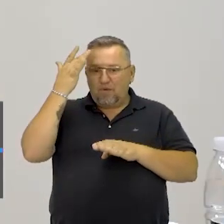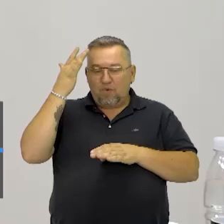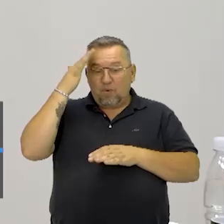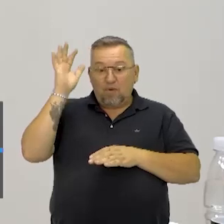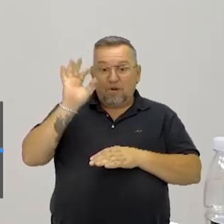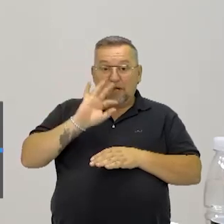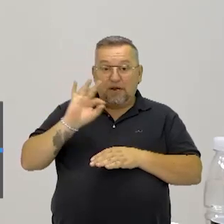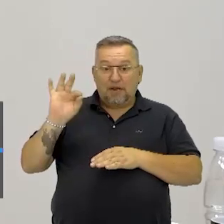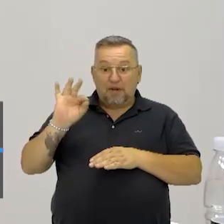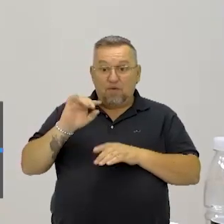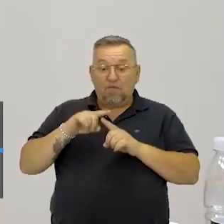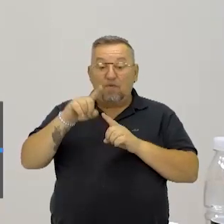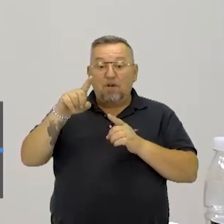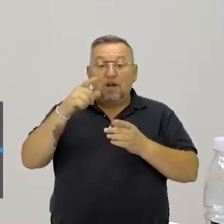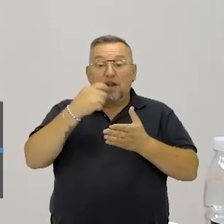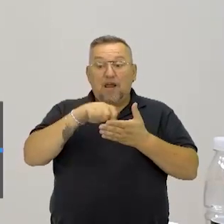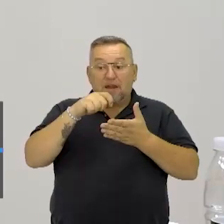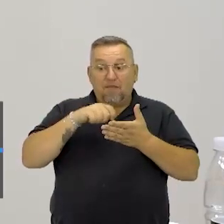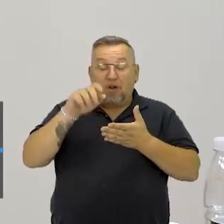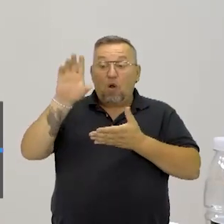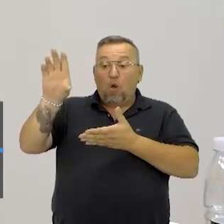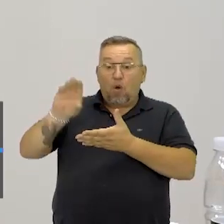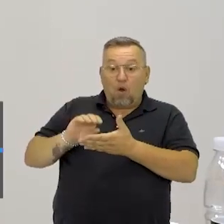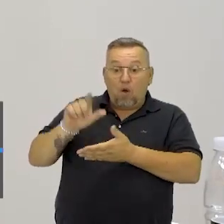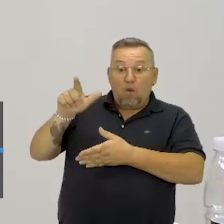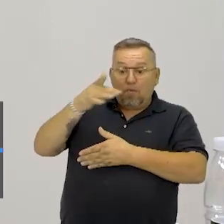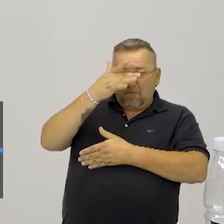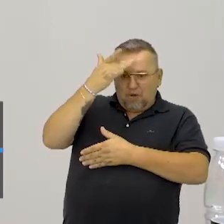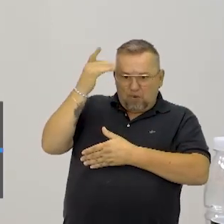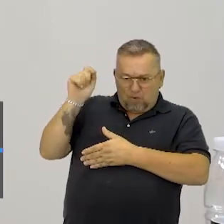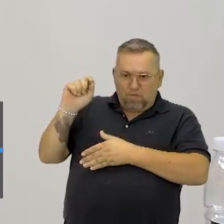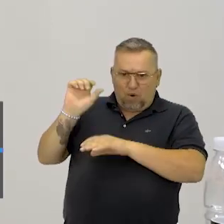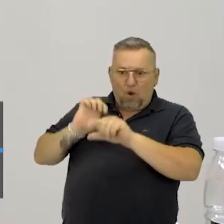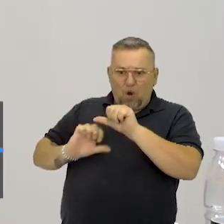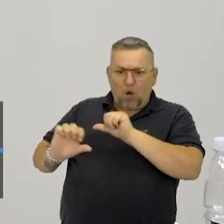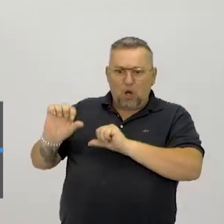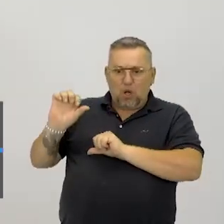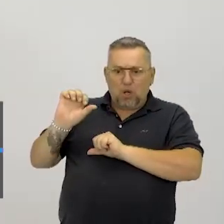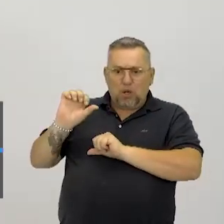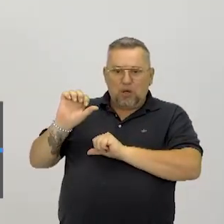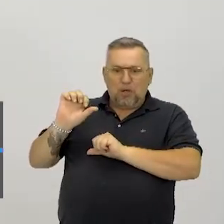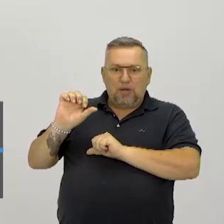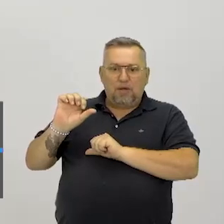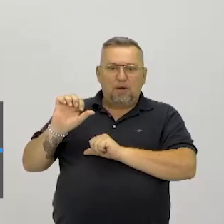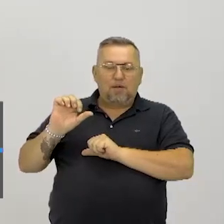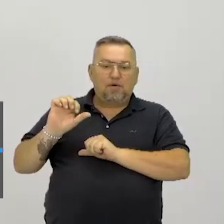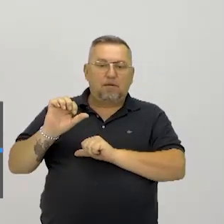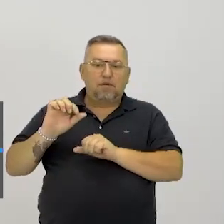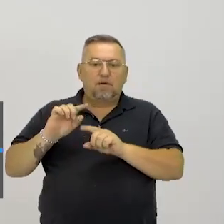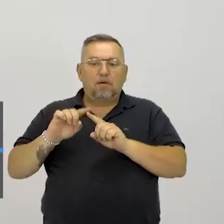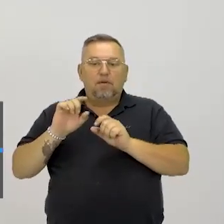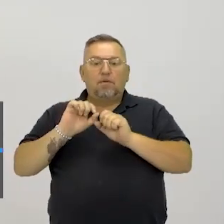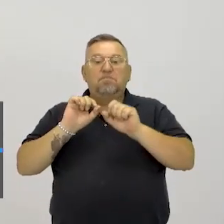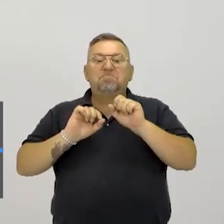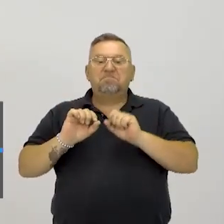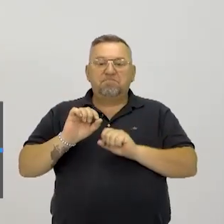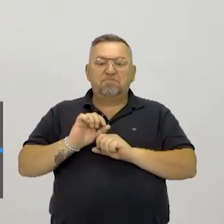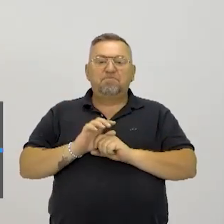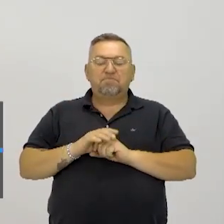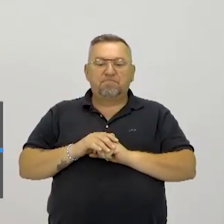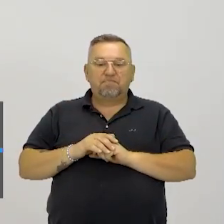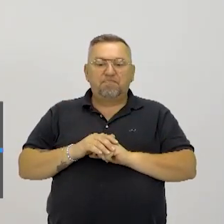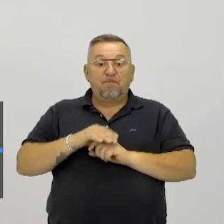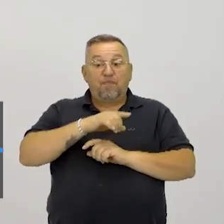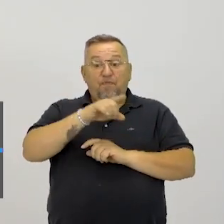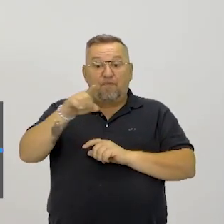não entendeu que você está escrevendo algo de alguém, nesse Sim. contexto que eu pensei É o ali. autor do texto que trouxe a citação para o seu texto, né? No